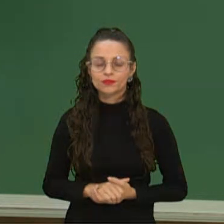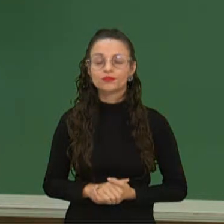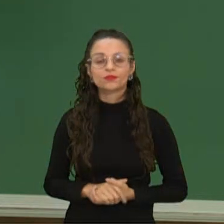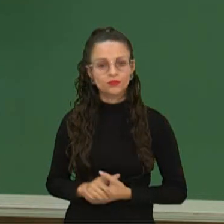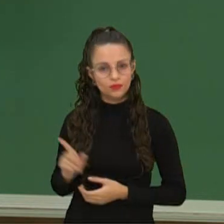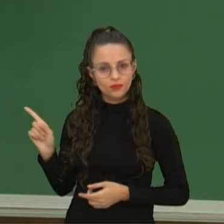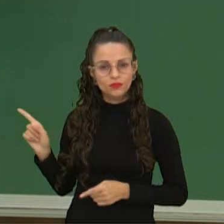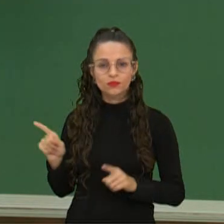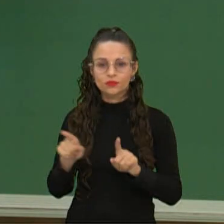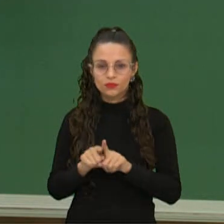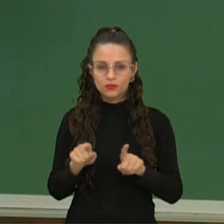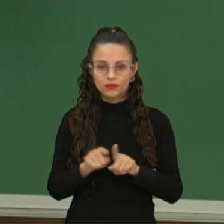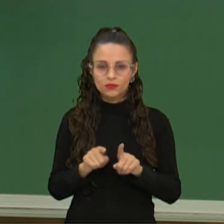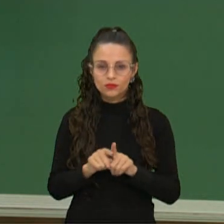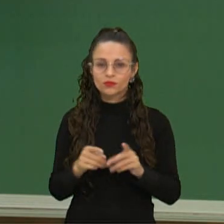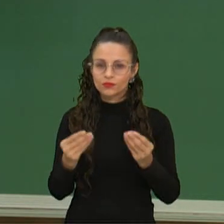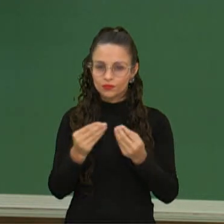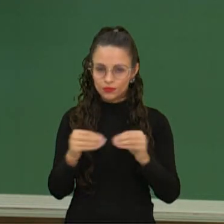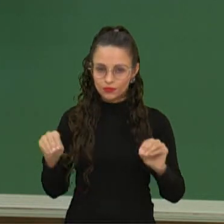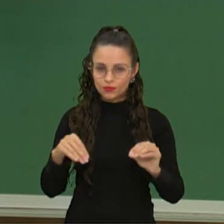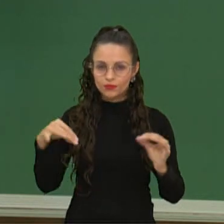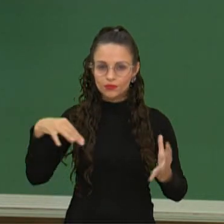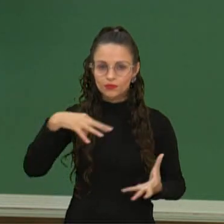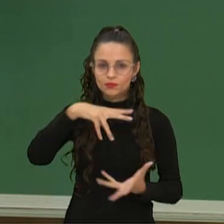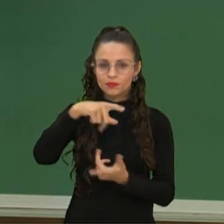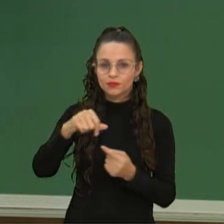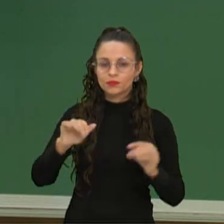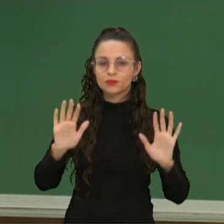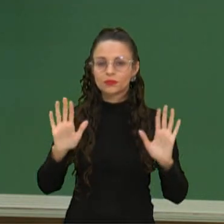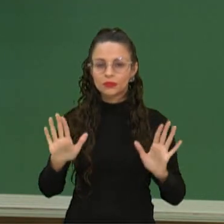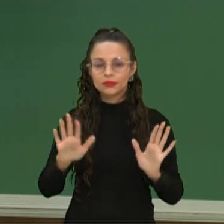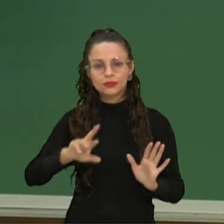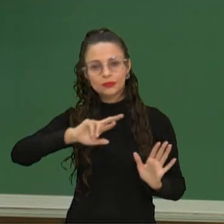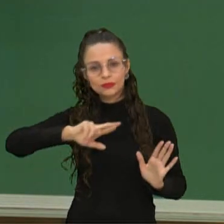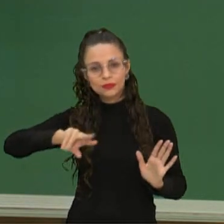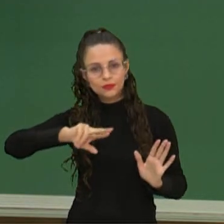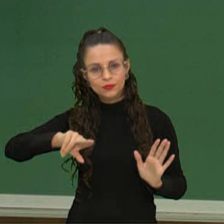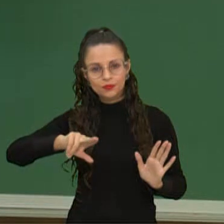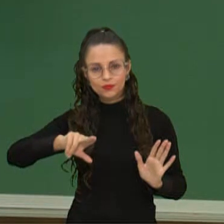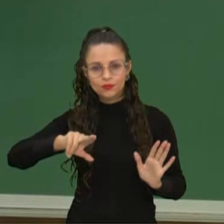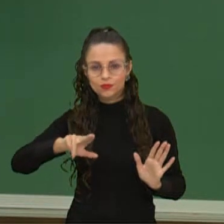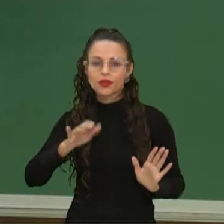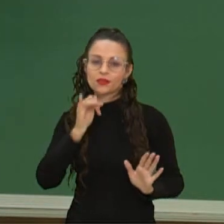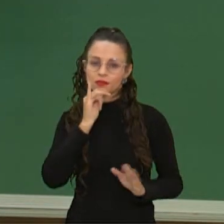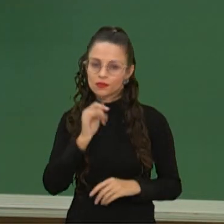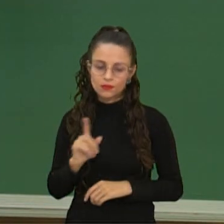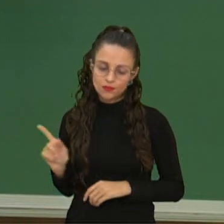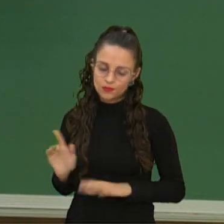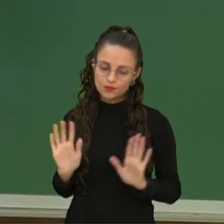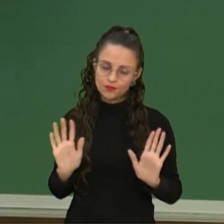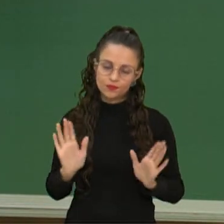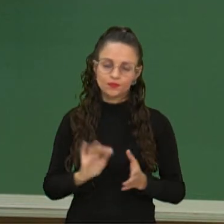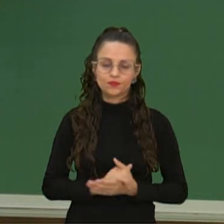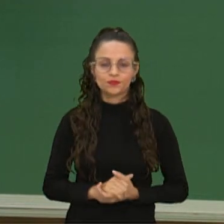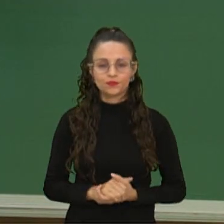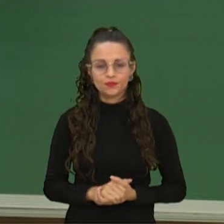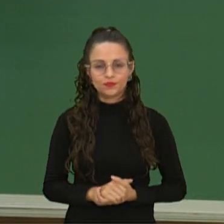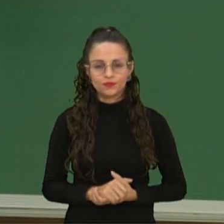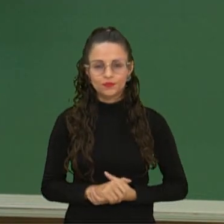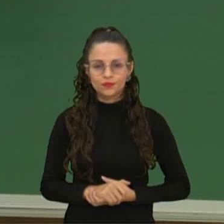Ele também causa o efeito estufa, tá? Mas não serve como exemplo aqui no nosso texto,